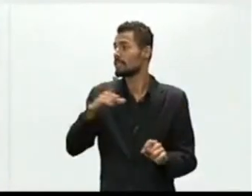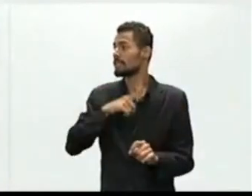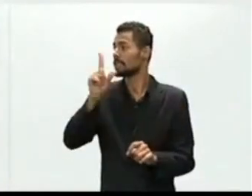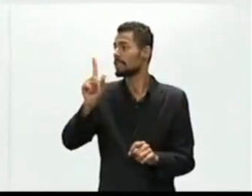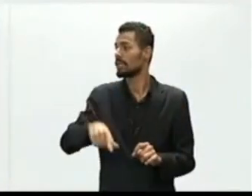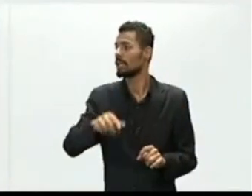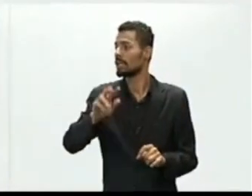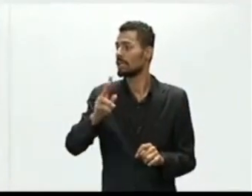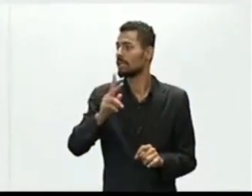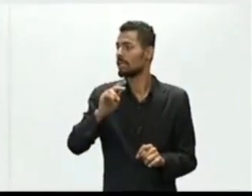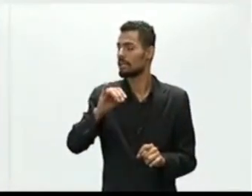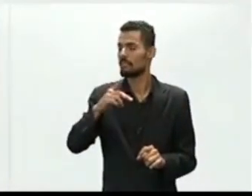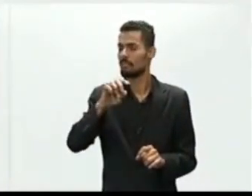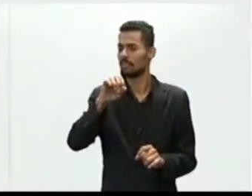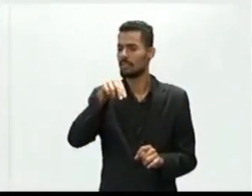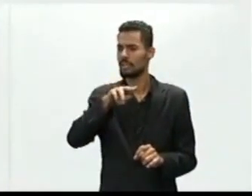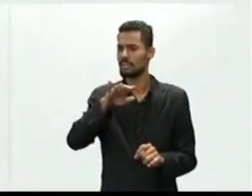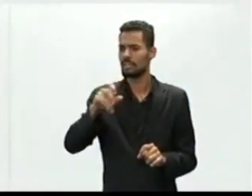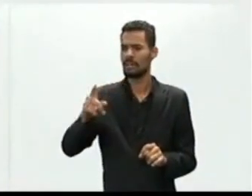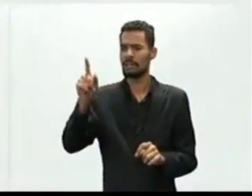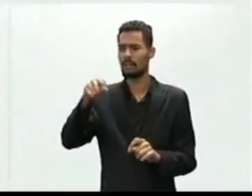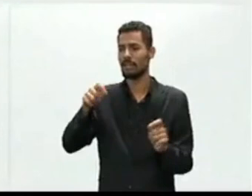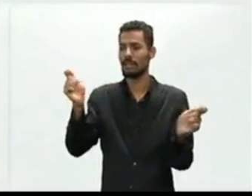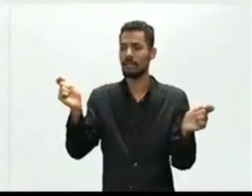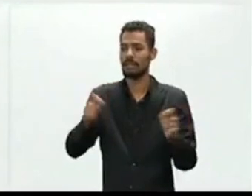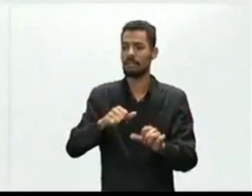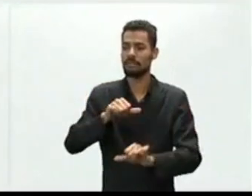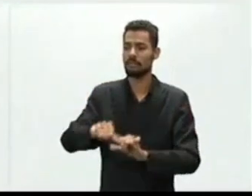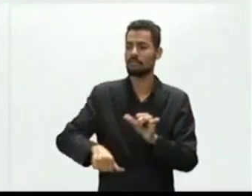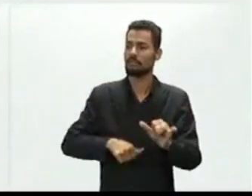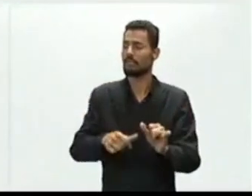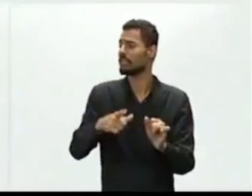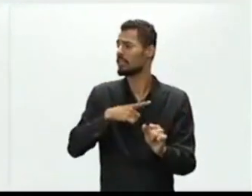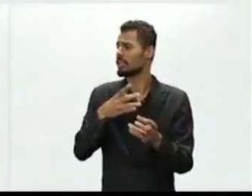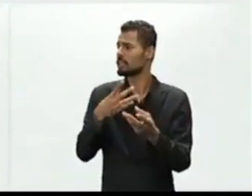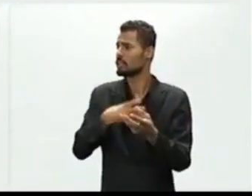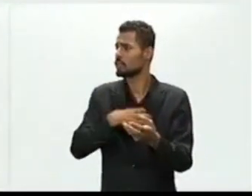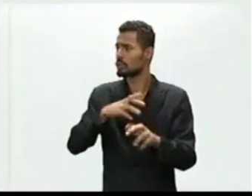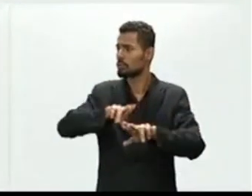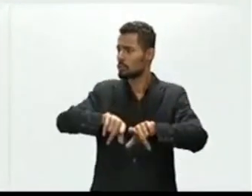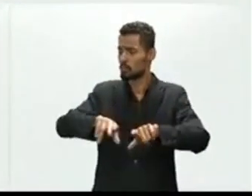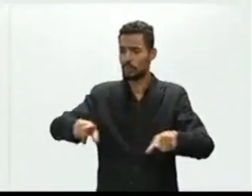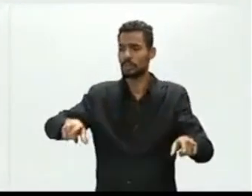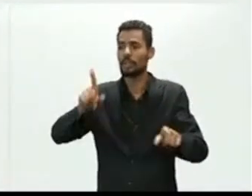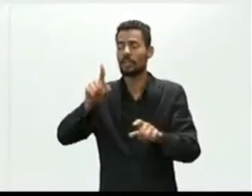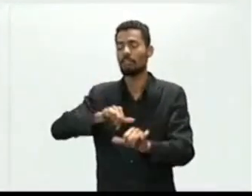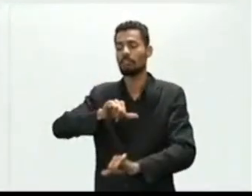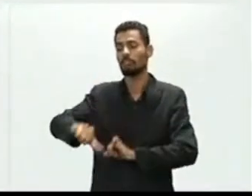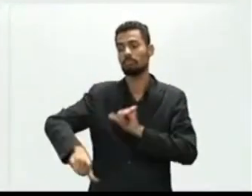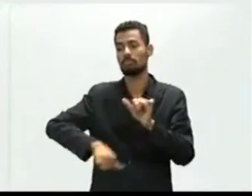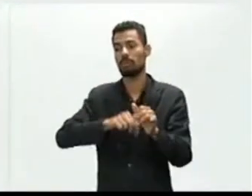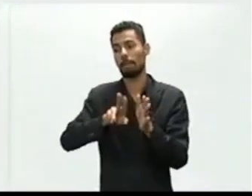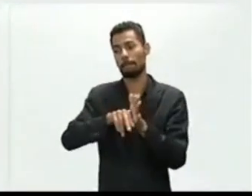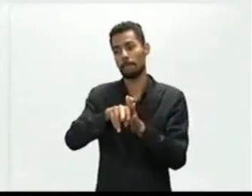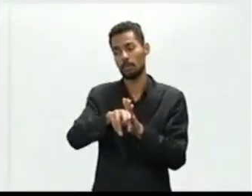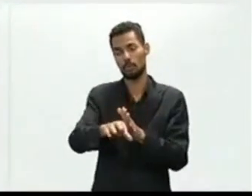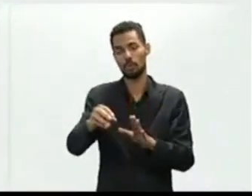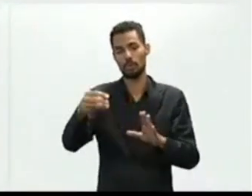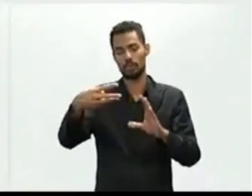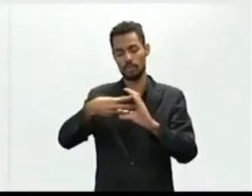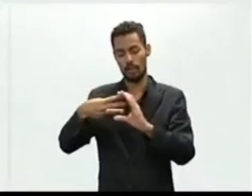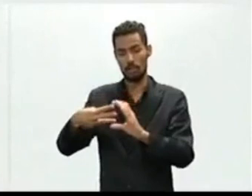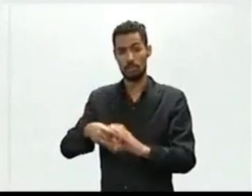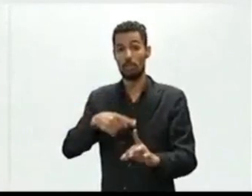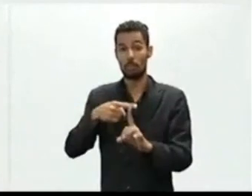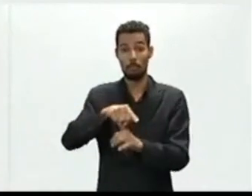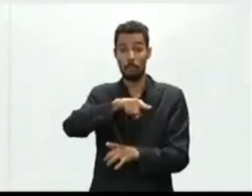pluripotente, praticamente uma célula embrionária, com capacidade de virar qualquer tecido. Isso foi uma revolução na biologia celular, porque